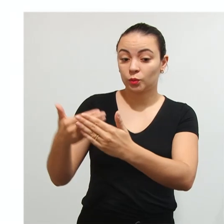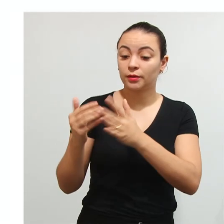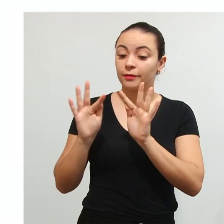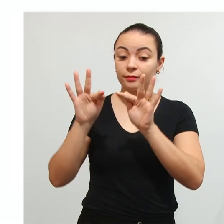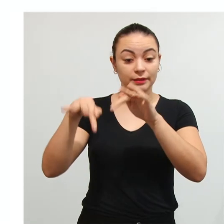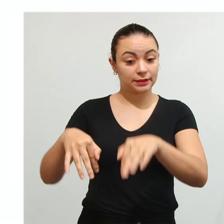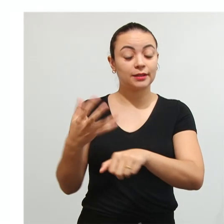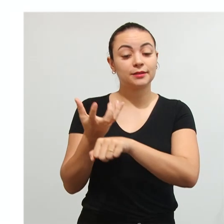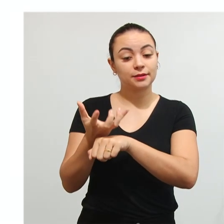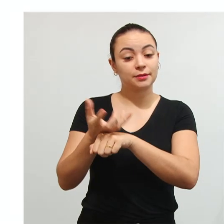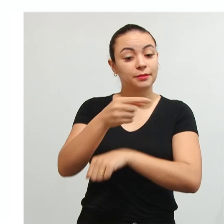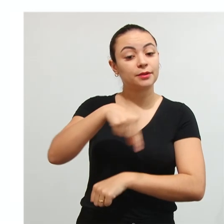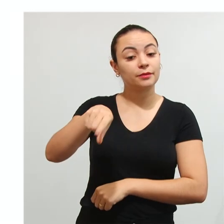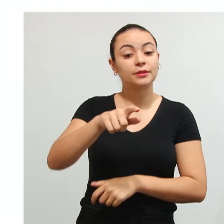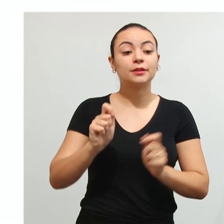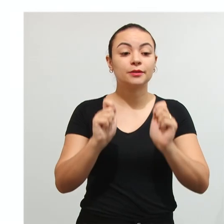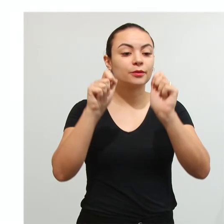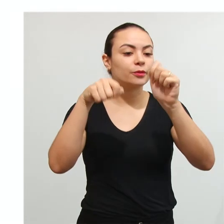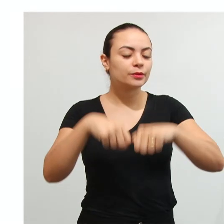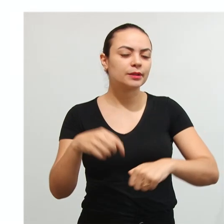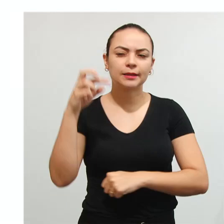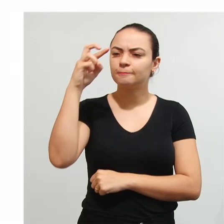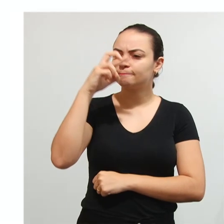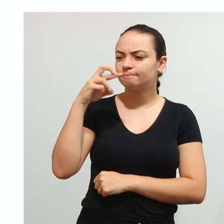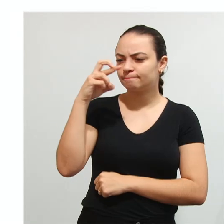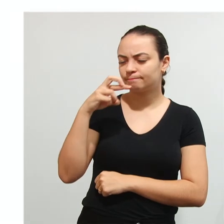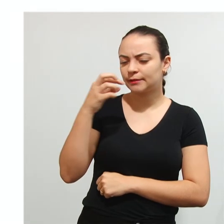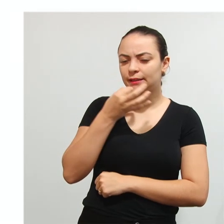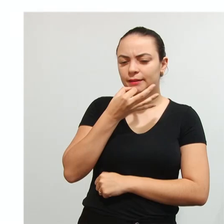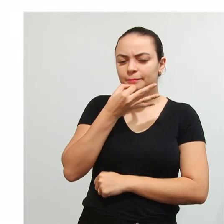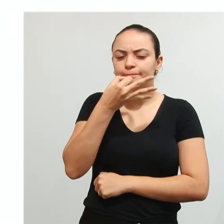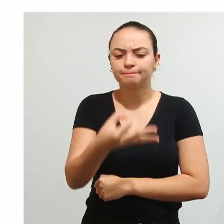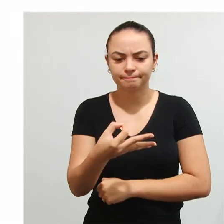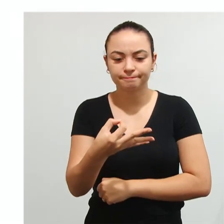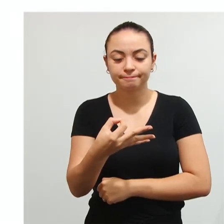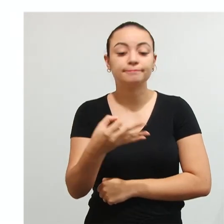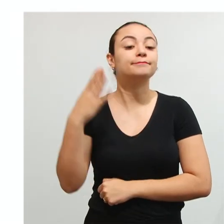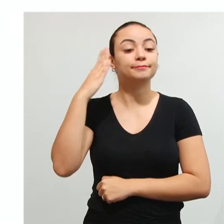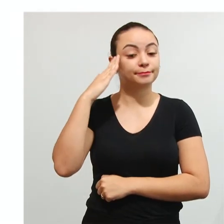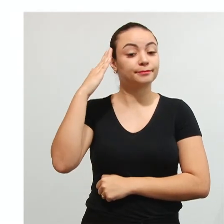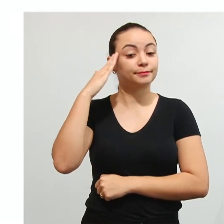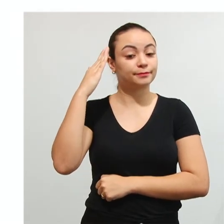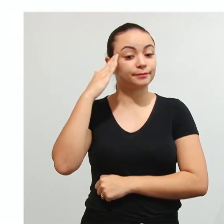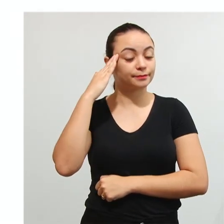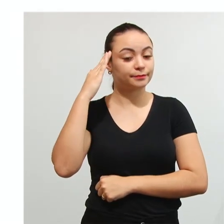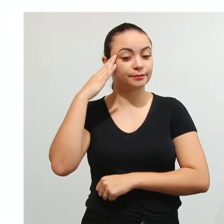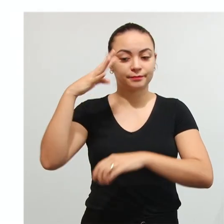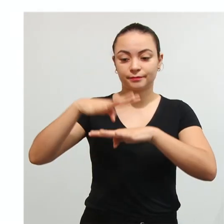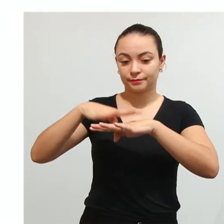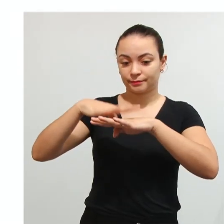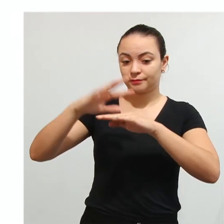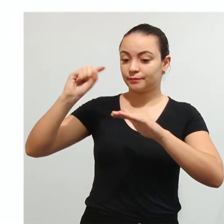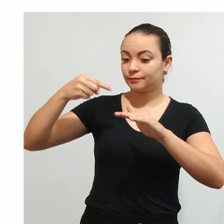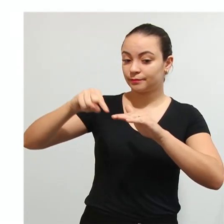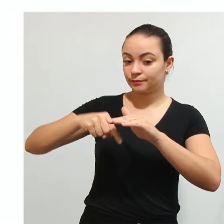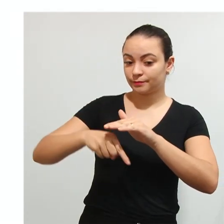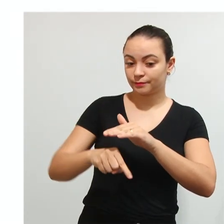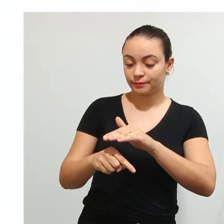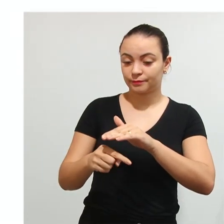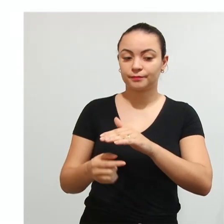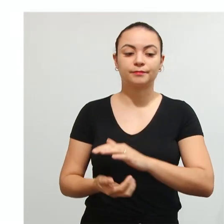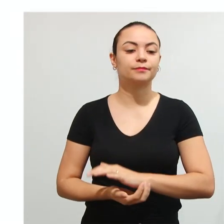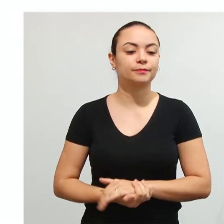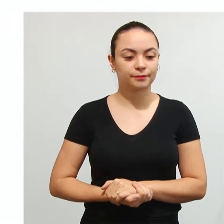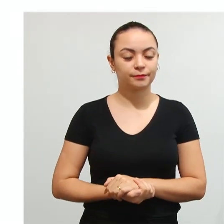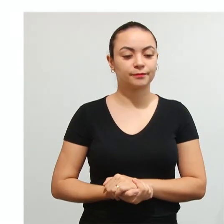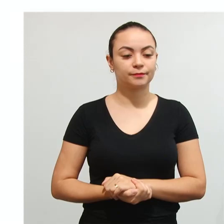análise crítica dessas operações financeiras, de que a matemática básica vai servir de uso, dando-lhe o